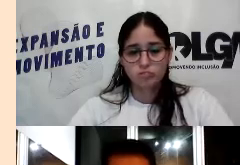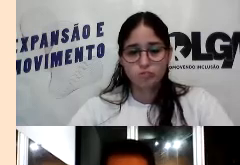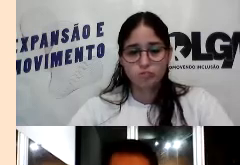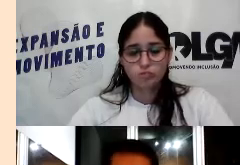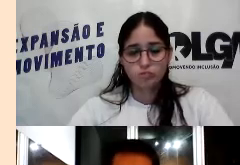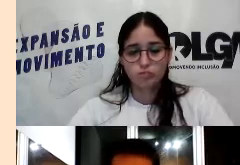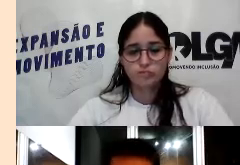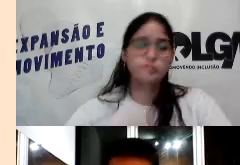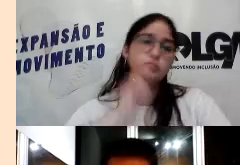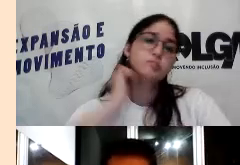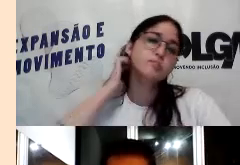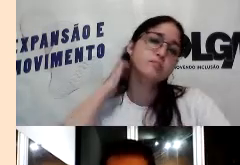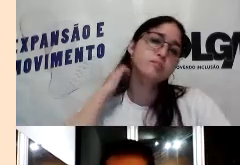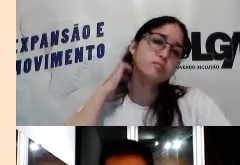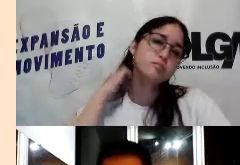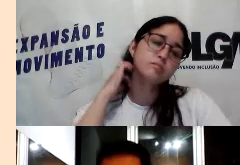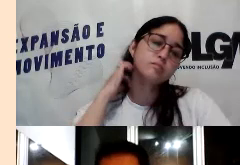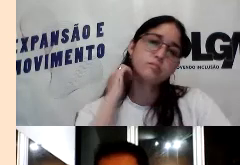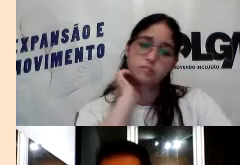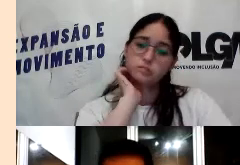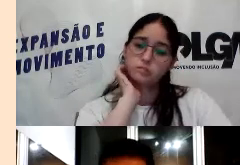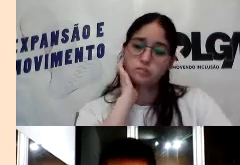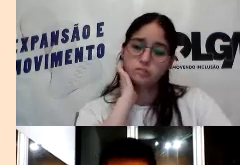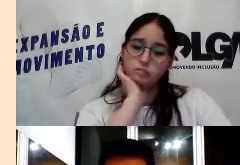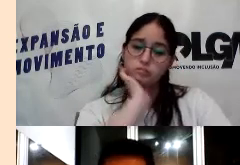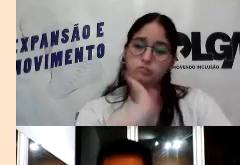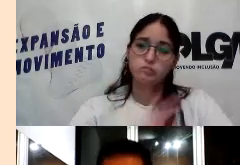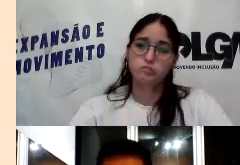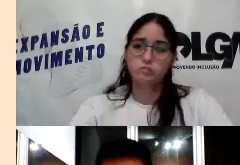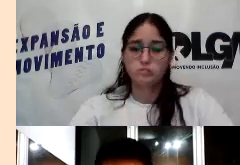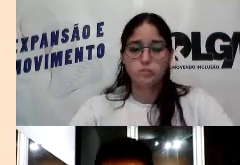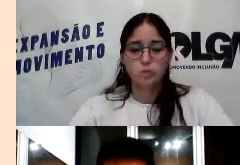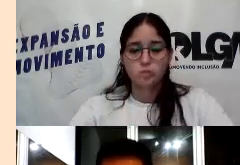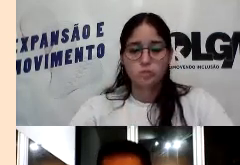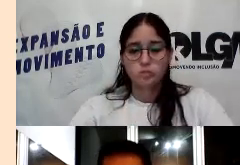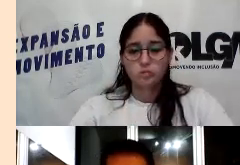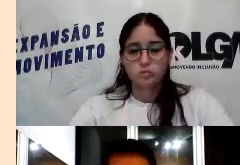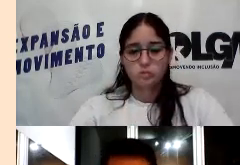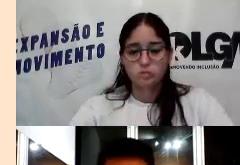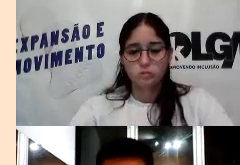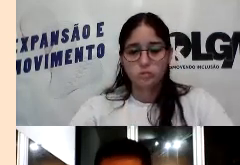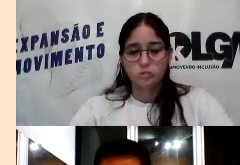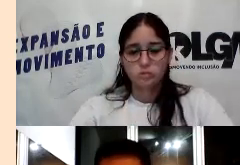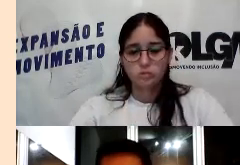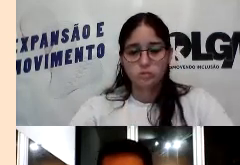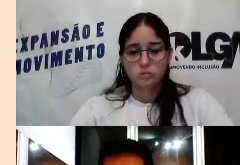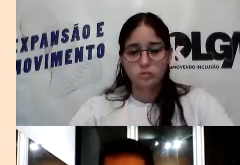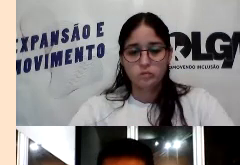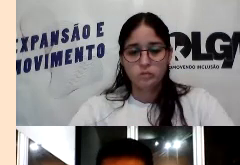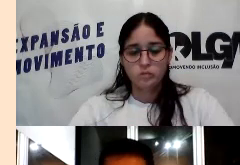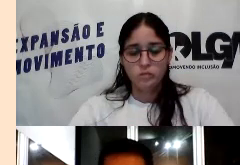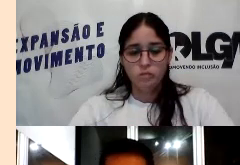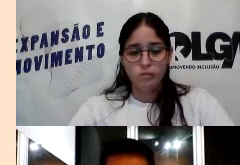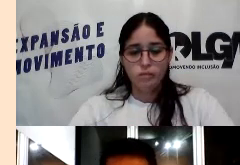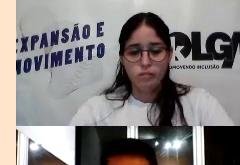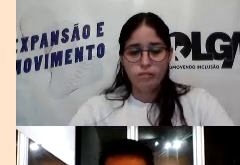aquele contexto de uma forma mais global. É tentando entender o que aquele indivíduo, o que aquela família, ela